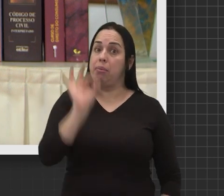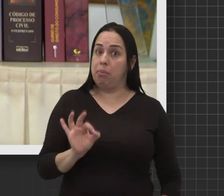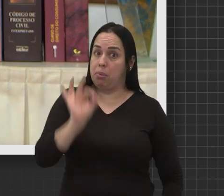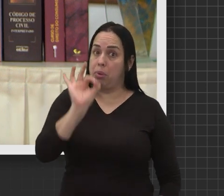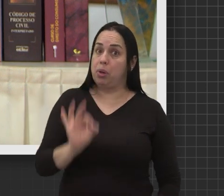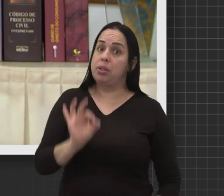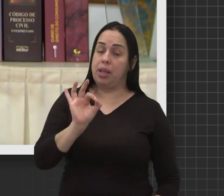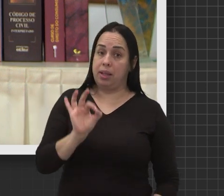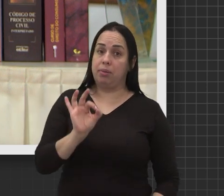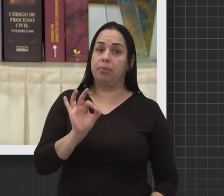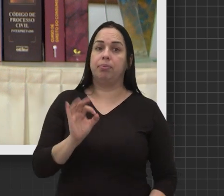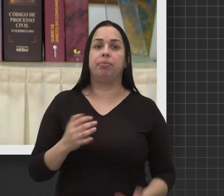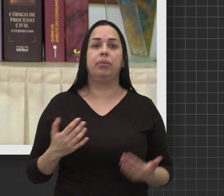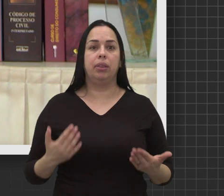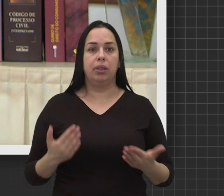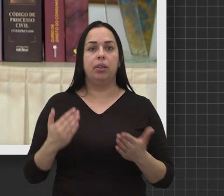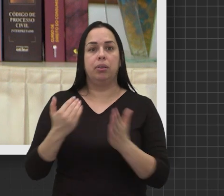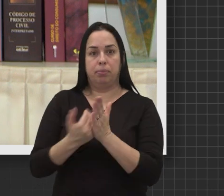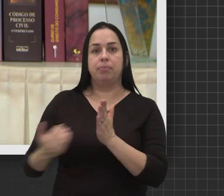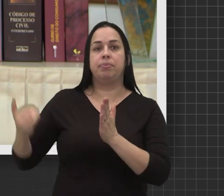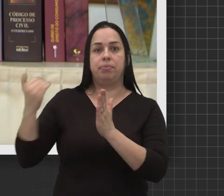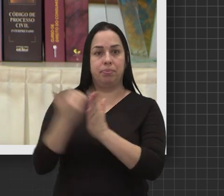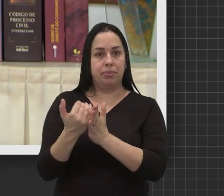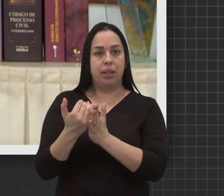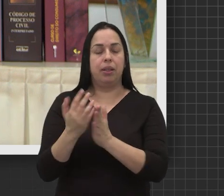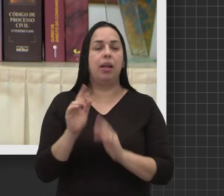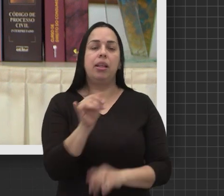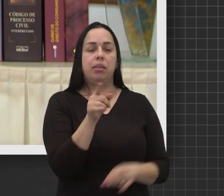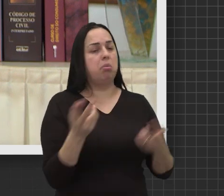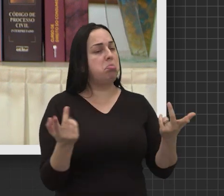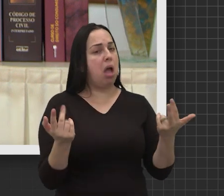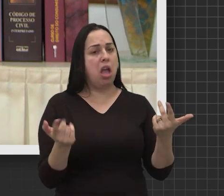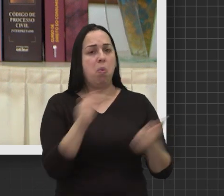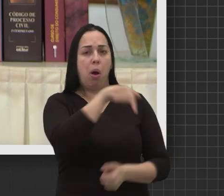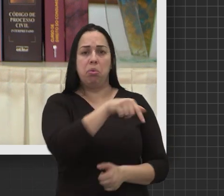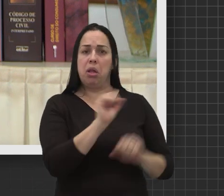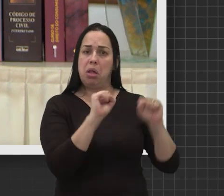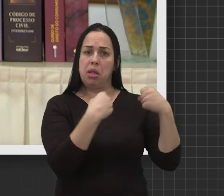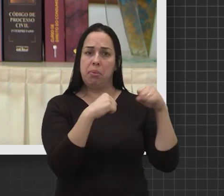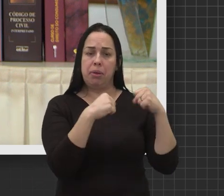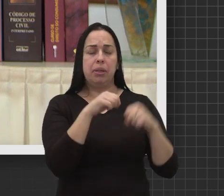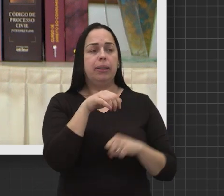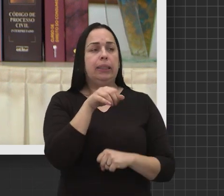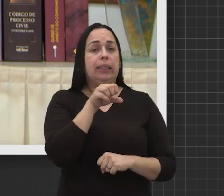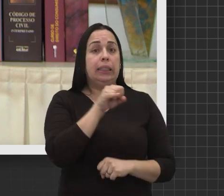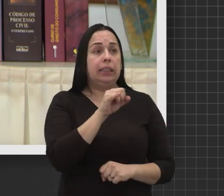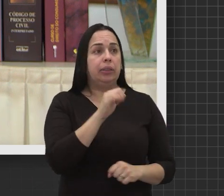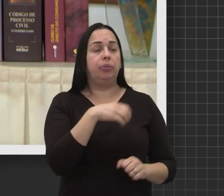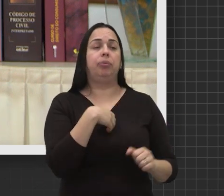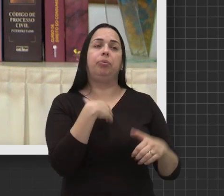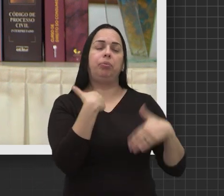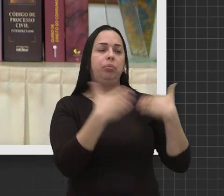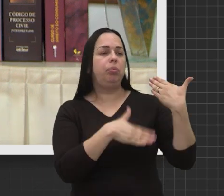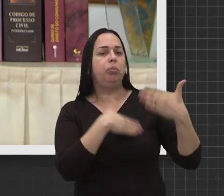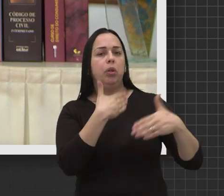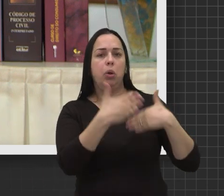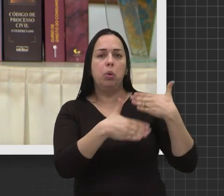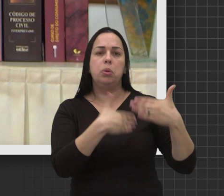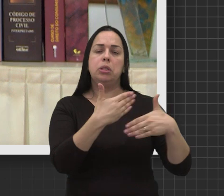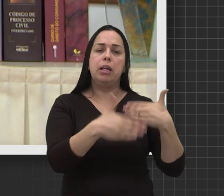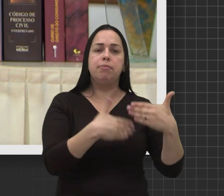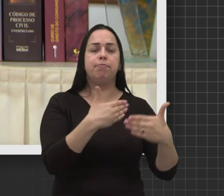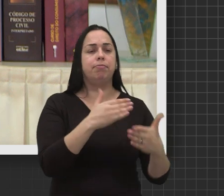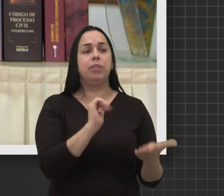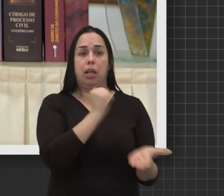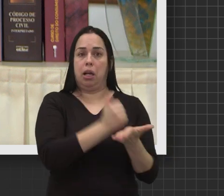que deve ainda ser pago. O mesmo vale para academias. Se há uma desistência no decorrer